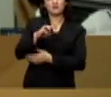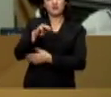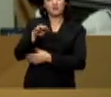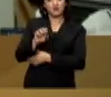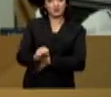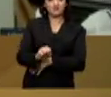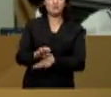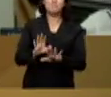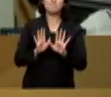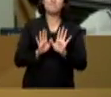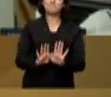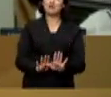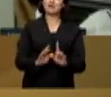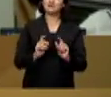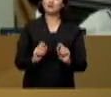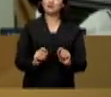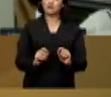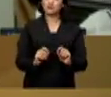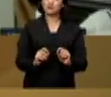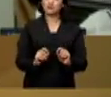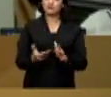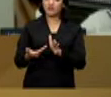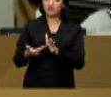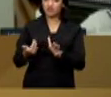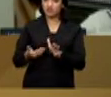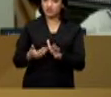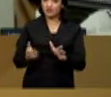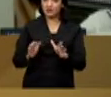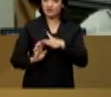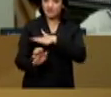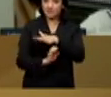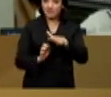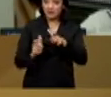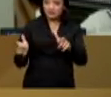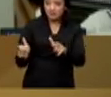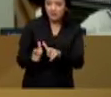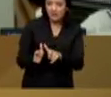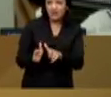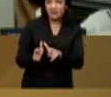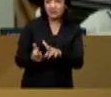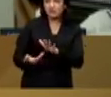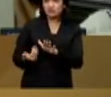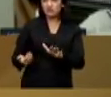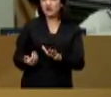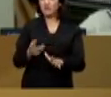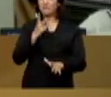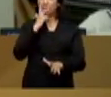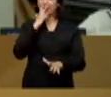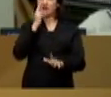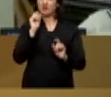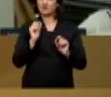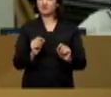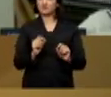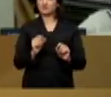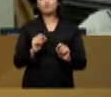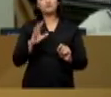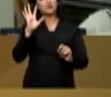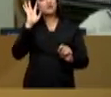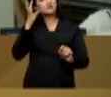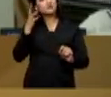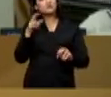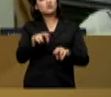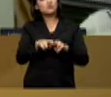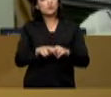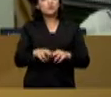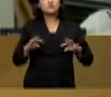em referida emenda a excluir as micro e pequenas empresas me leva a crer que optou-se por alcançar todas